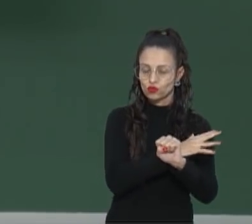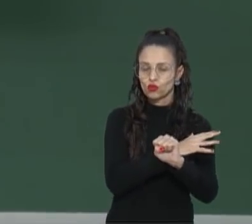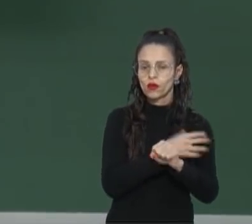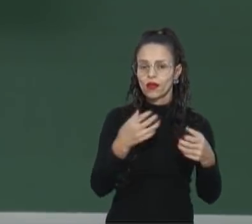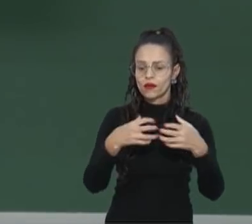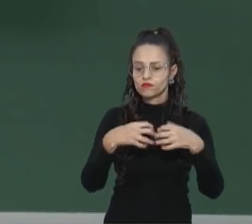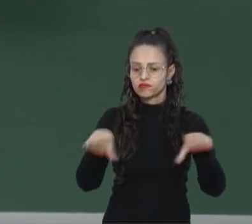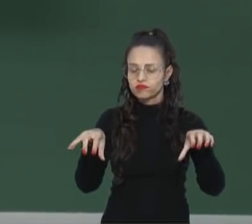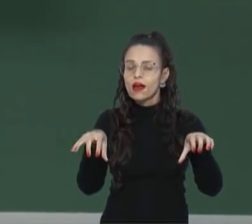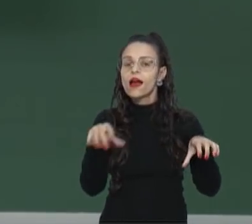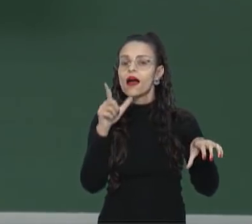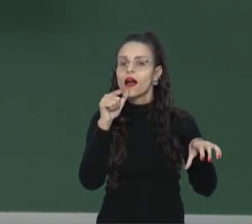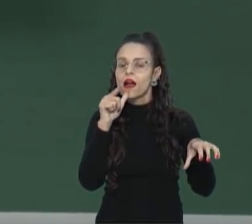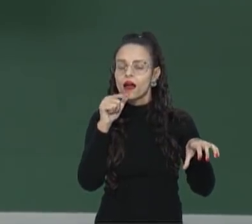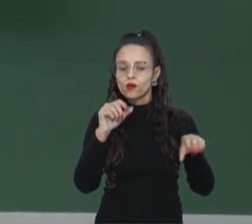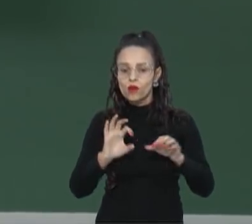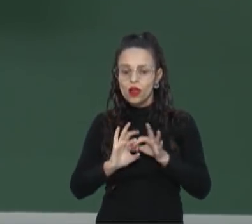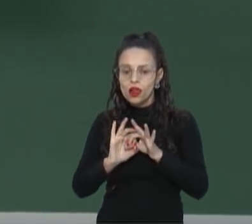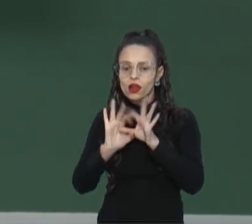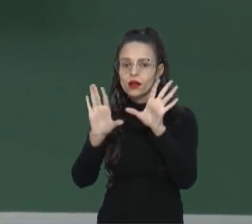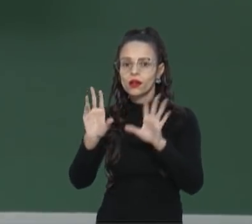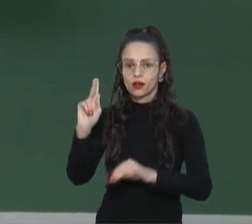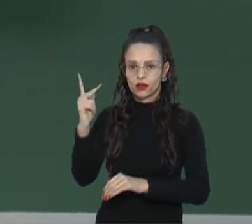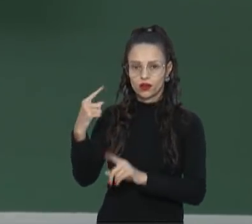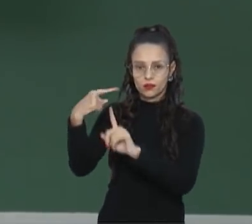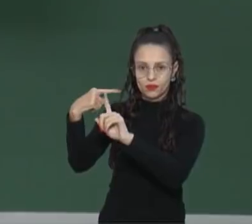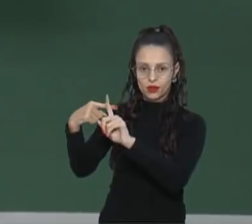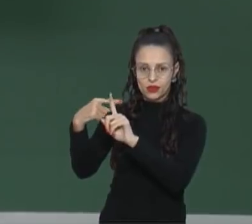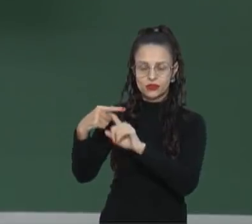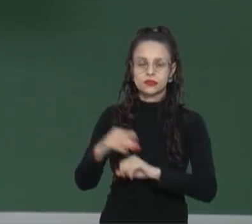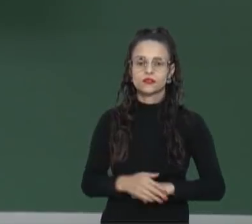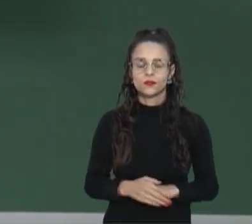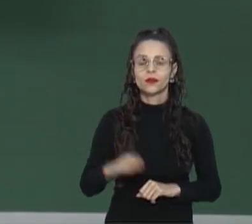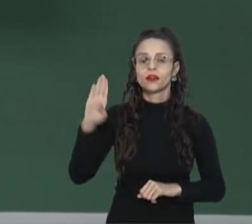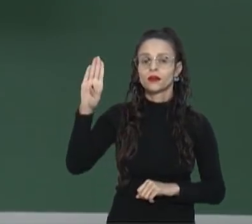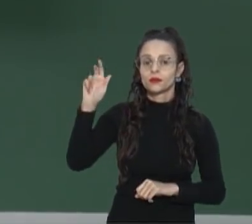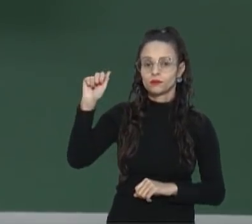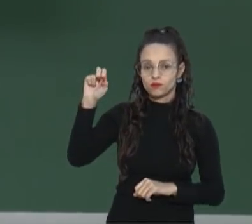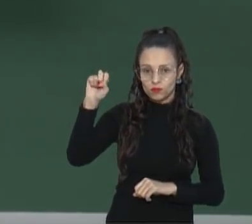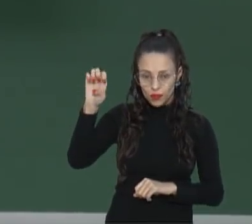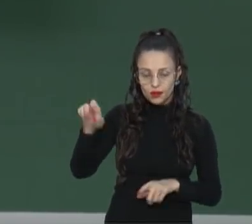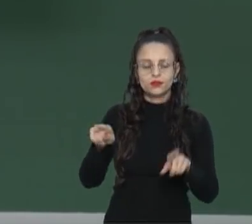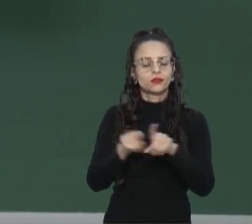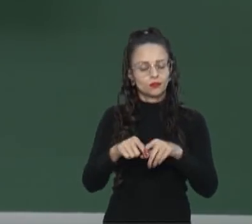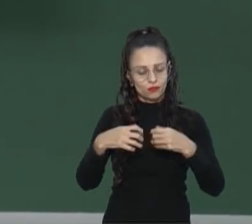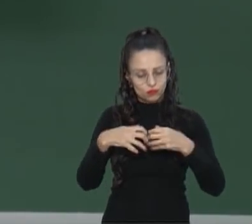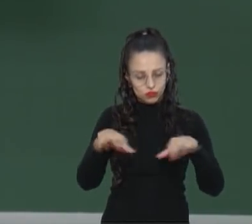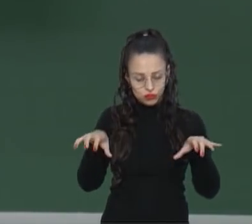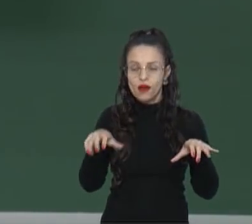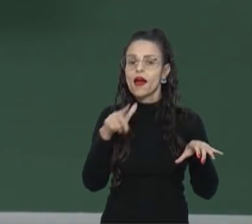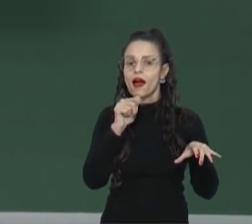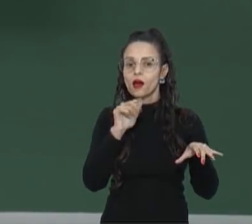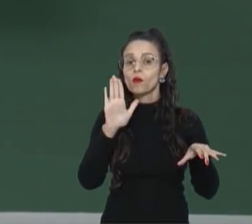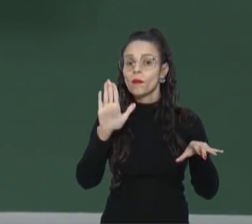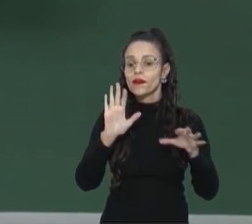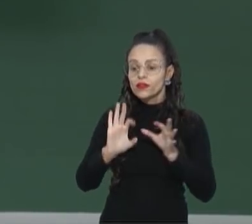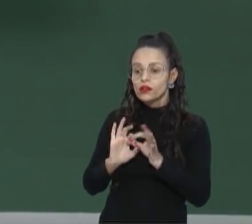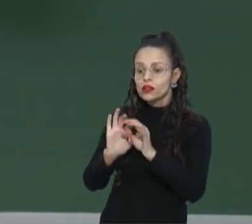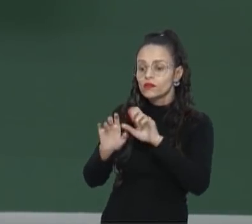liberam H+. Seguindo. Bases também se dissociam em água, só que